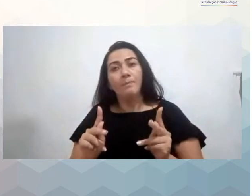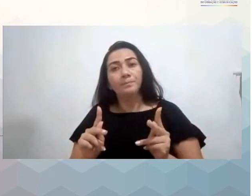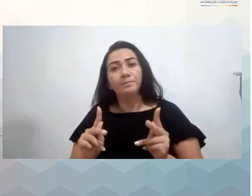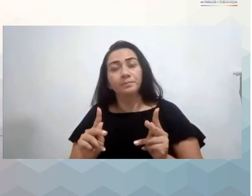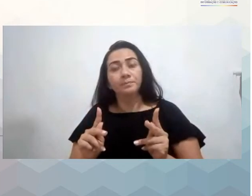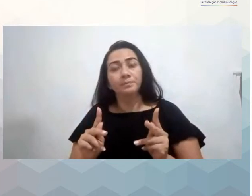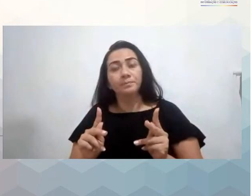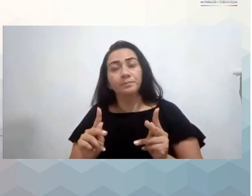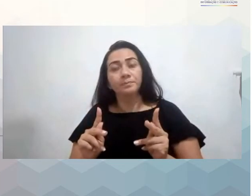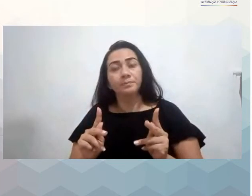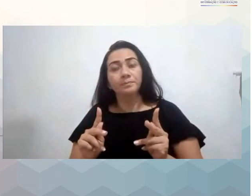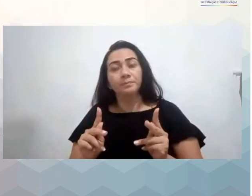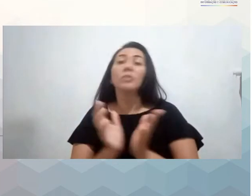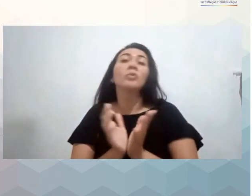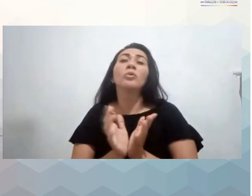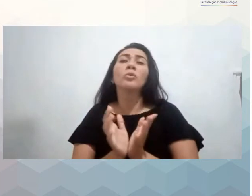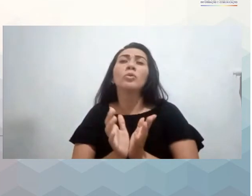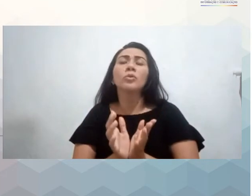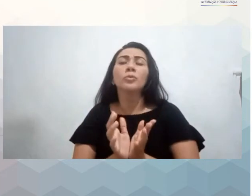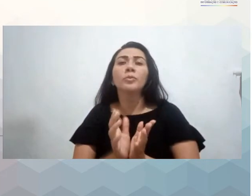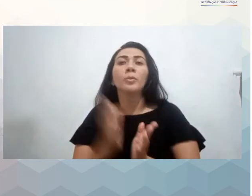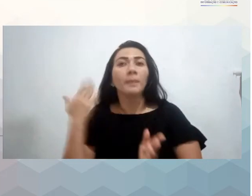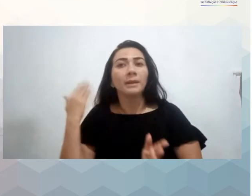2021, lamentavelmente,